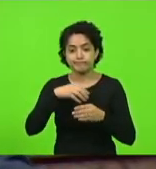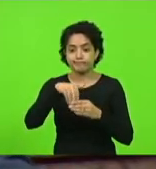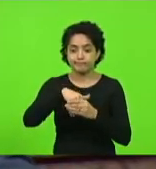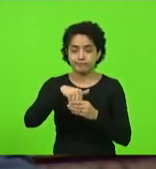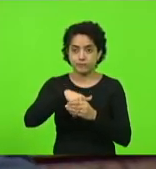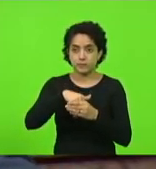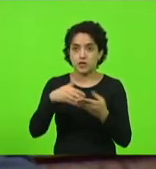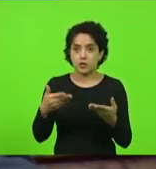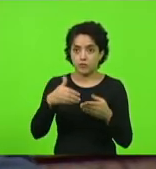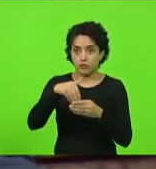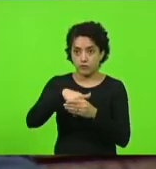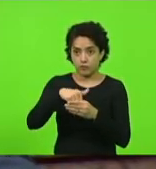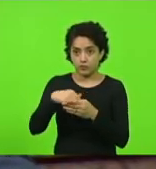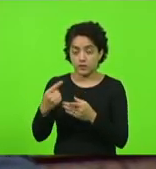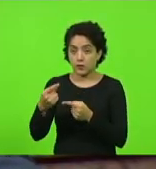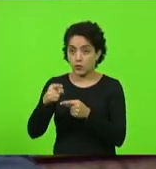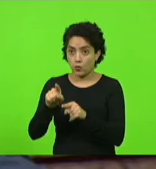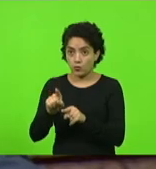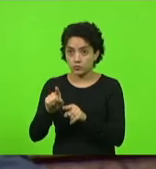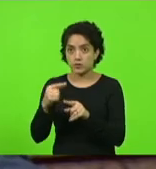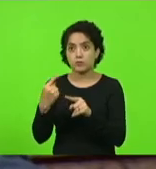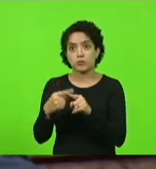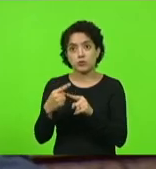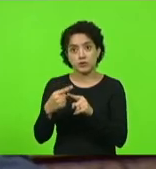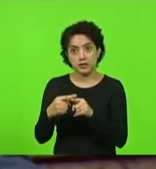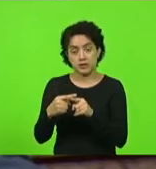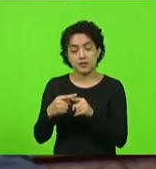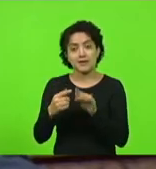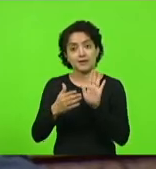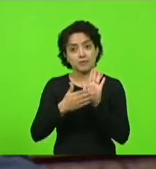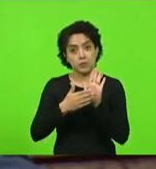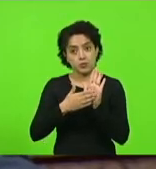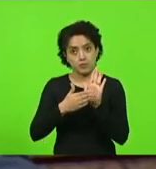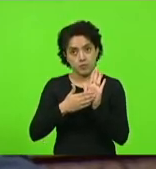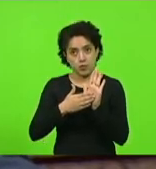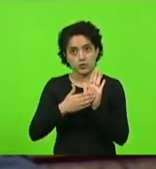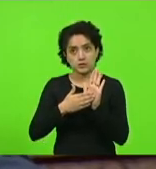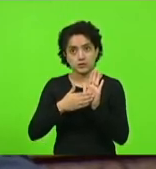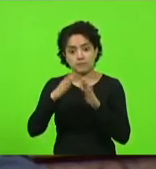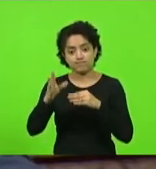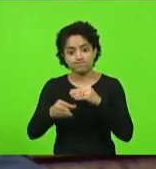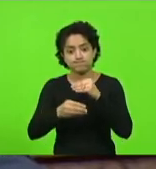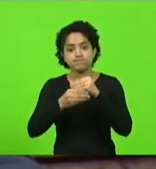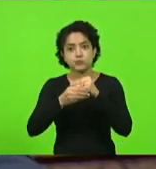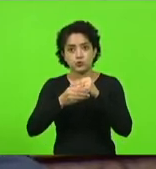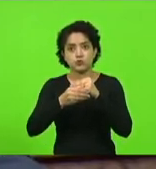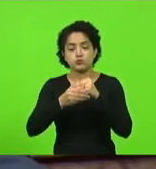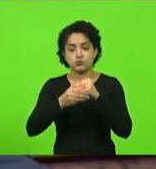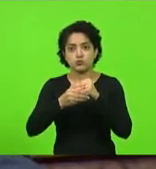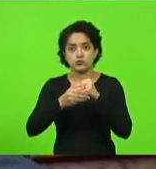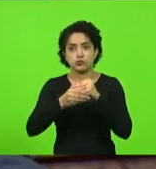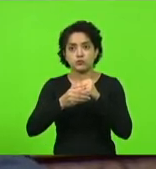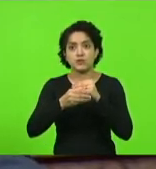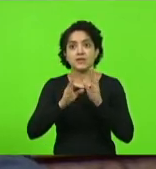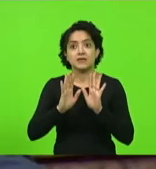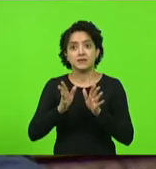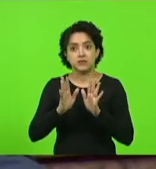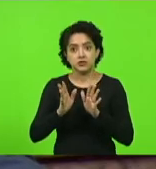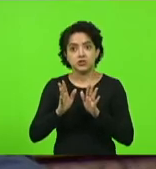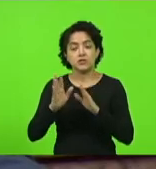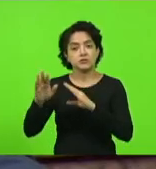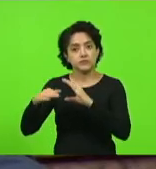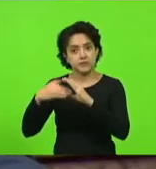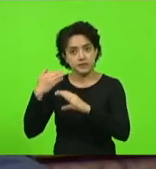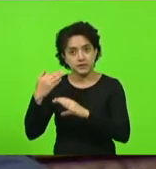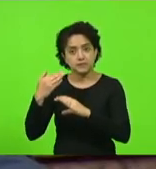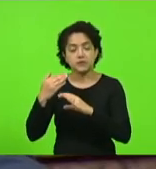aqui votar contrário, porque eu esperava que essa proposta ela viesse embutida no plano de carreira, que já deveria estar nessa casa,